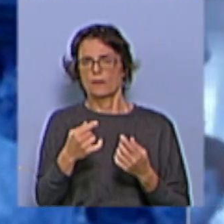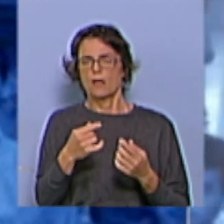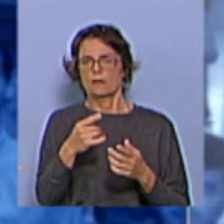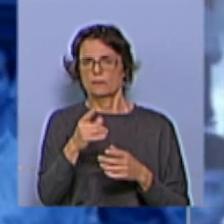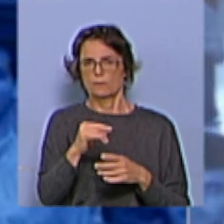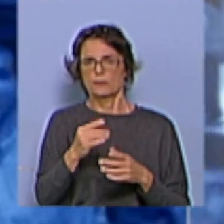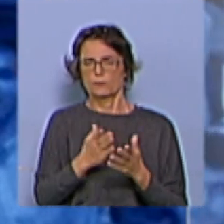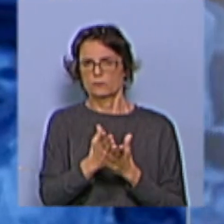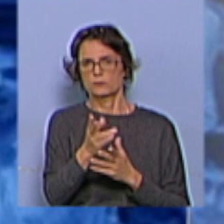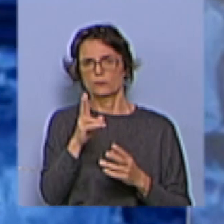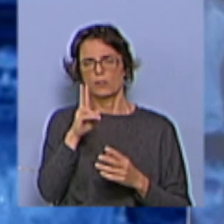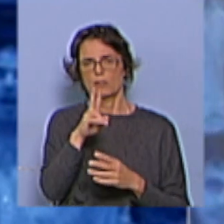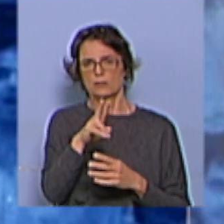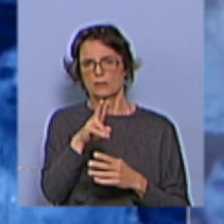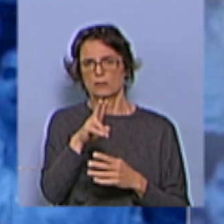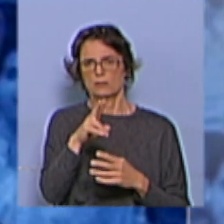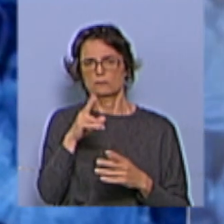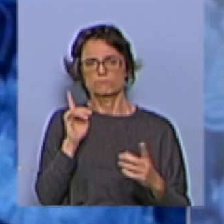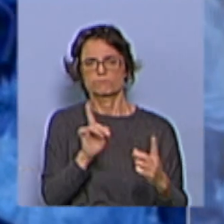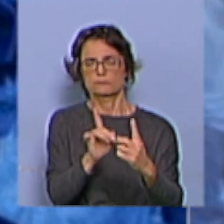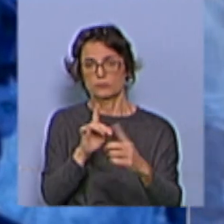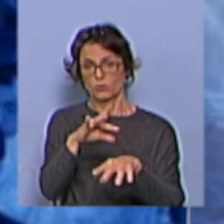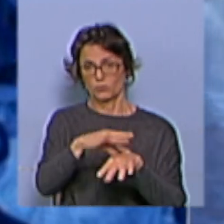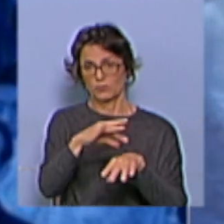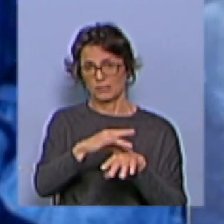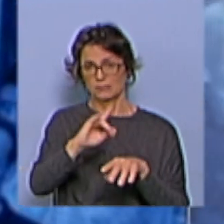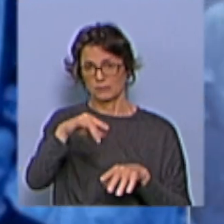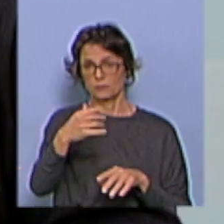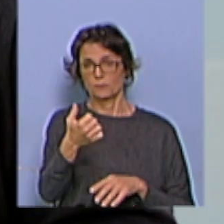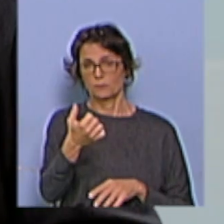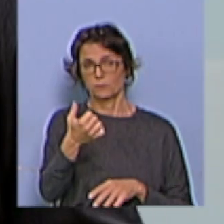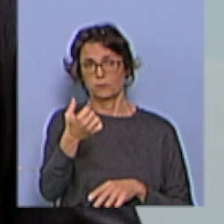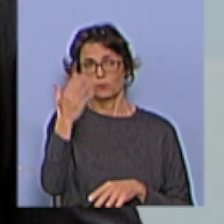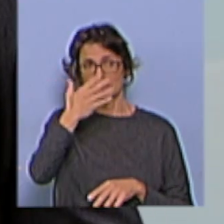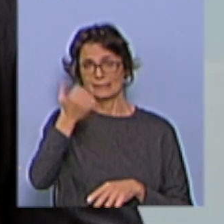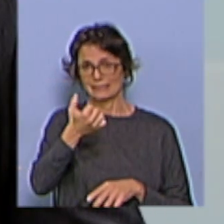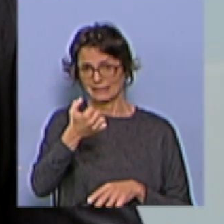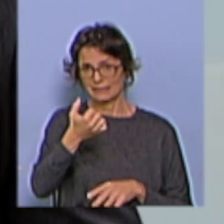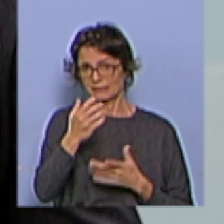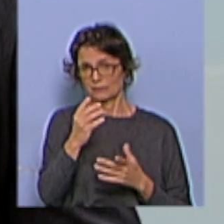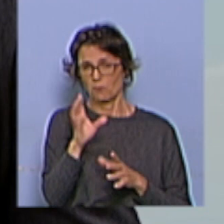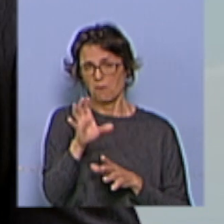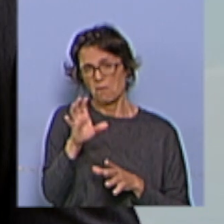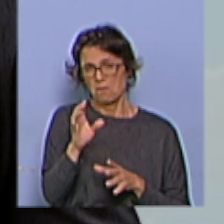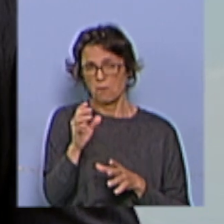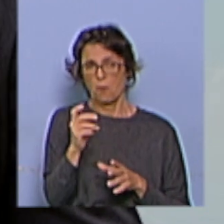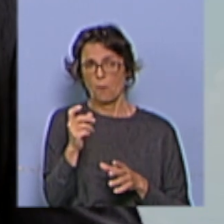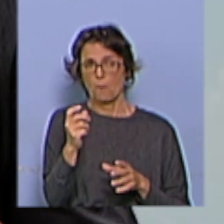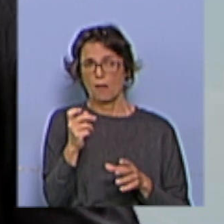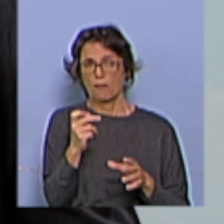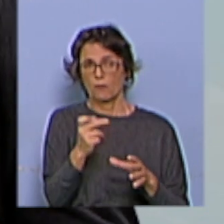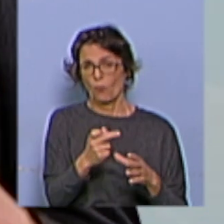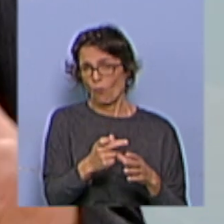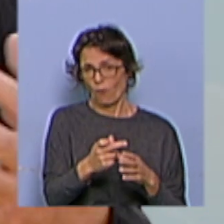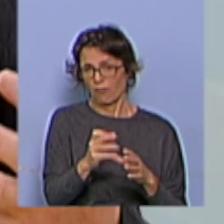infecção, passados para aí 15 dias, houve uma espécie de quarentena assim. Mas houve outros hospitais que foram para casa,